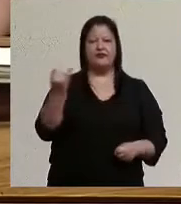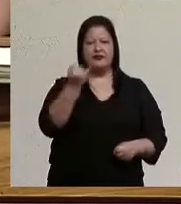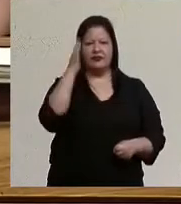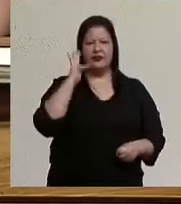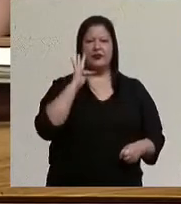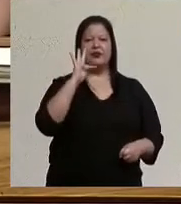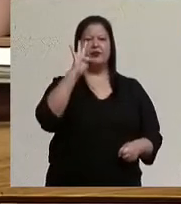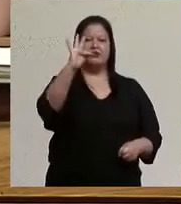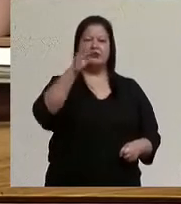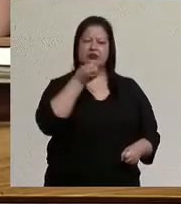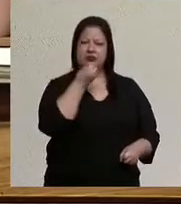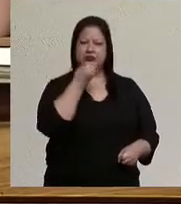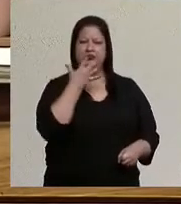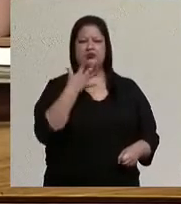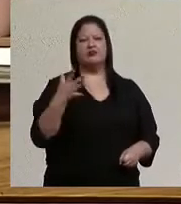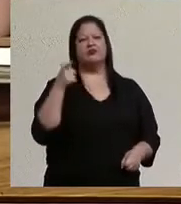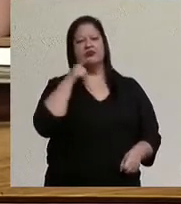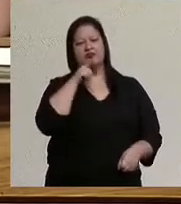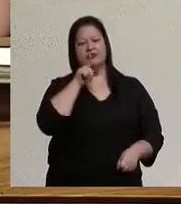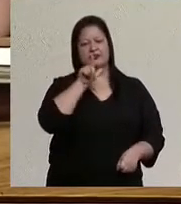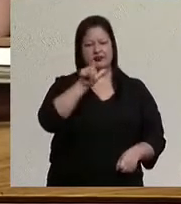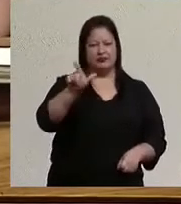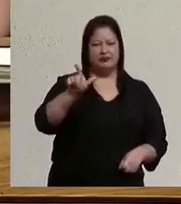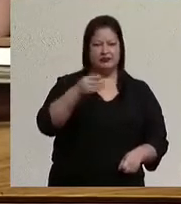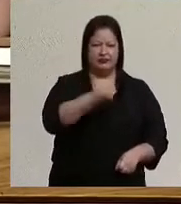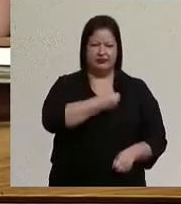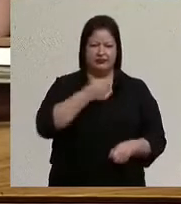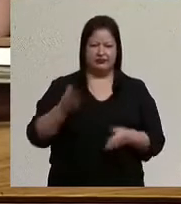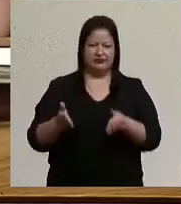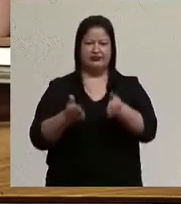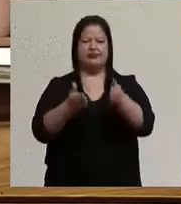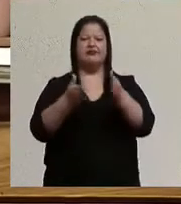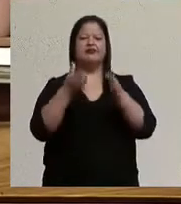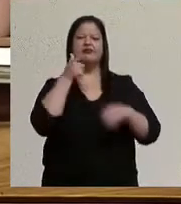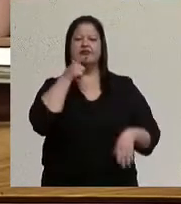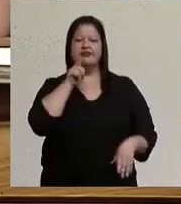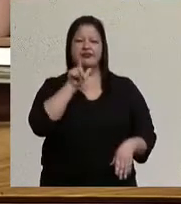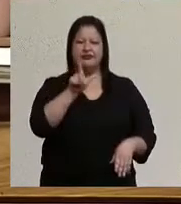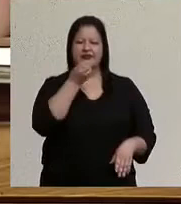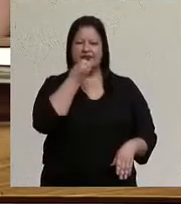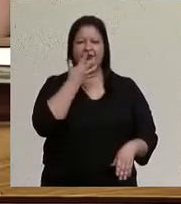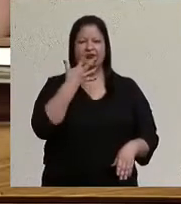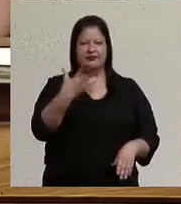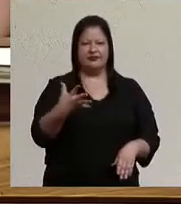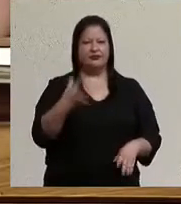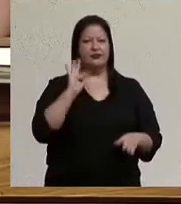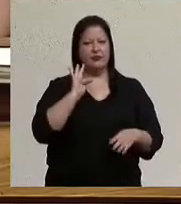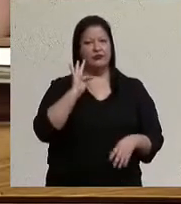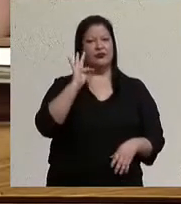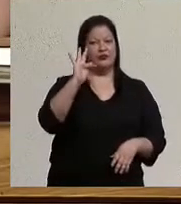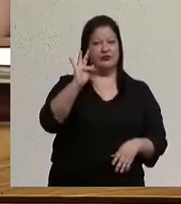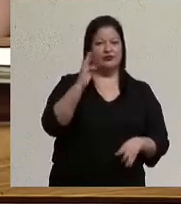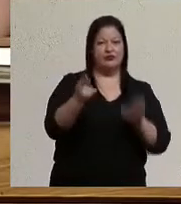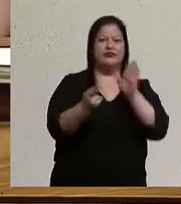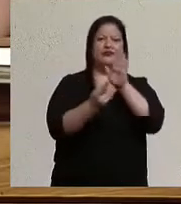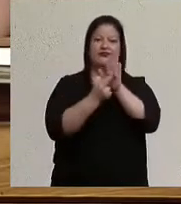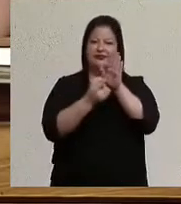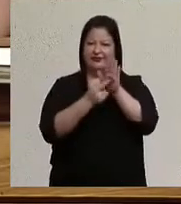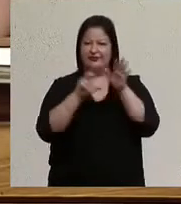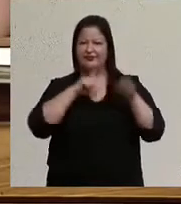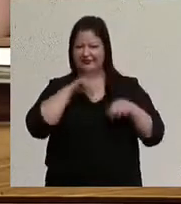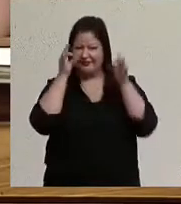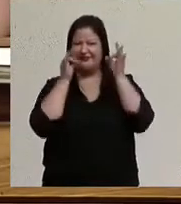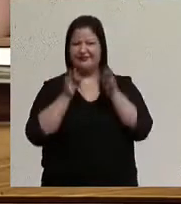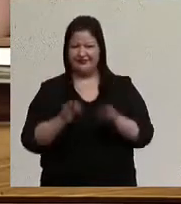coisas grandiosas irão acontecer no seu caminho na sua vida e a gente vai te ver em breve aí nos representantes